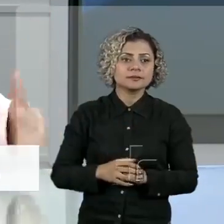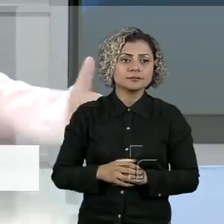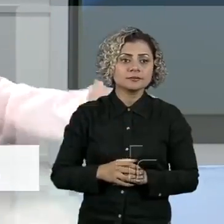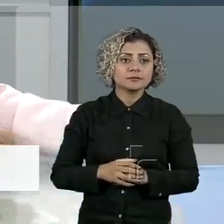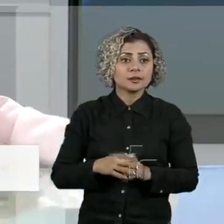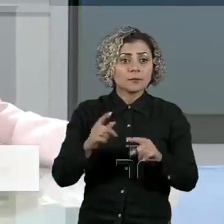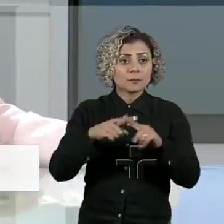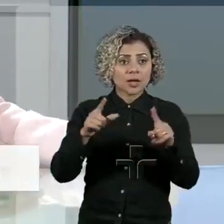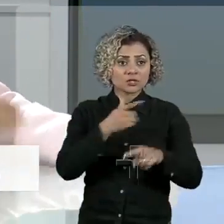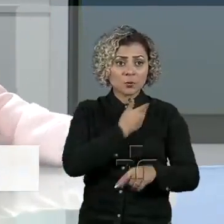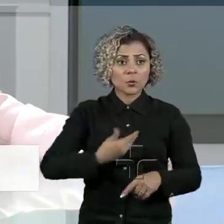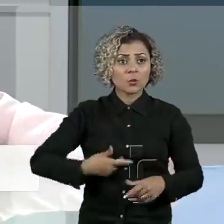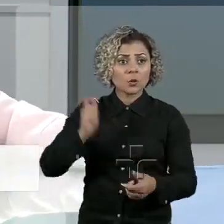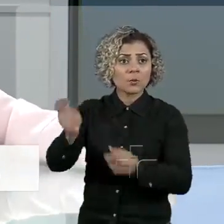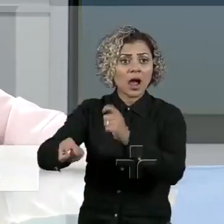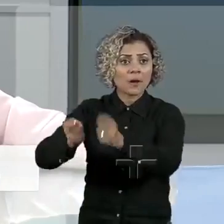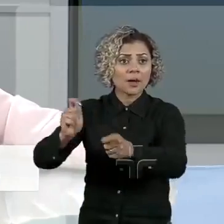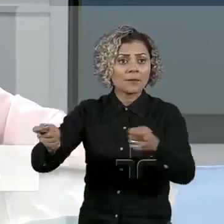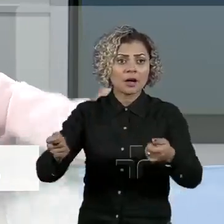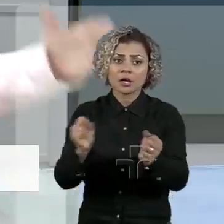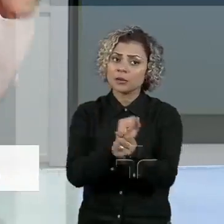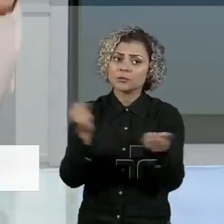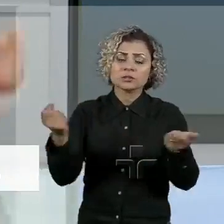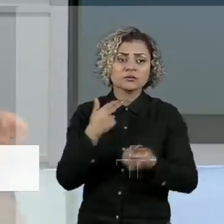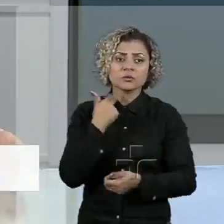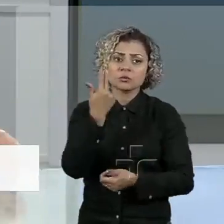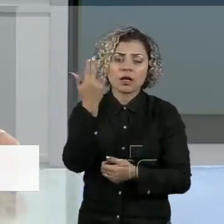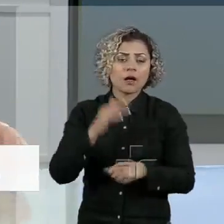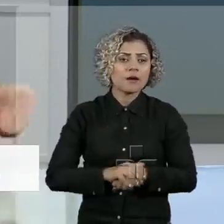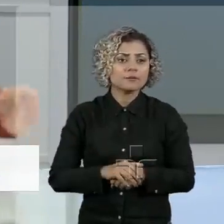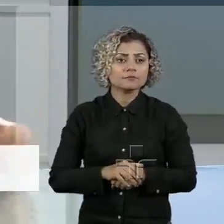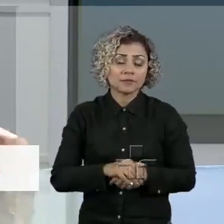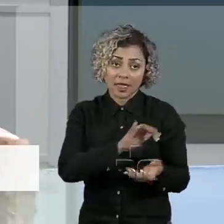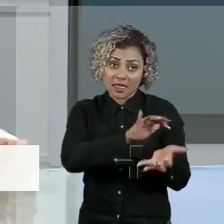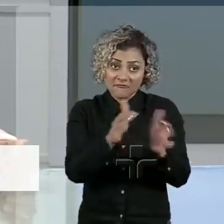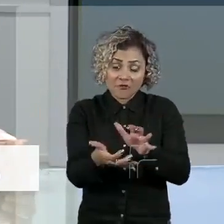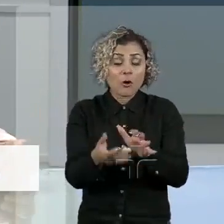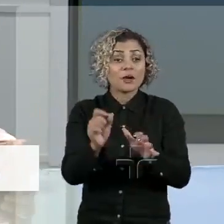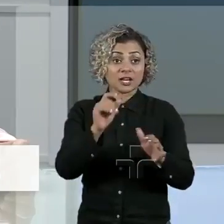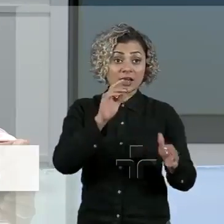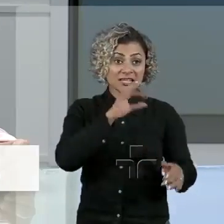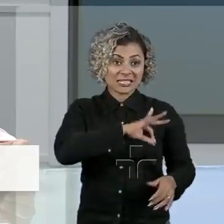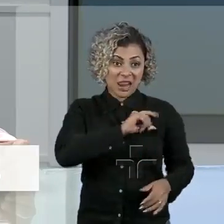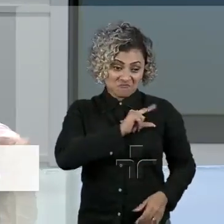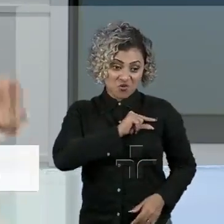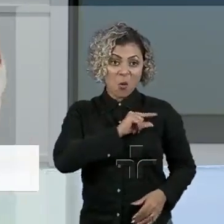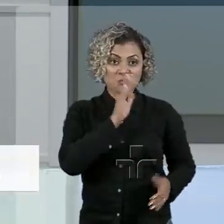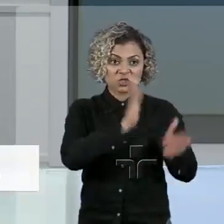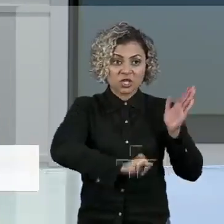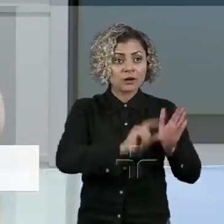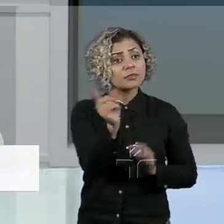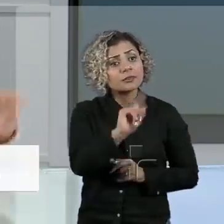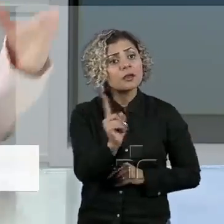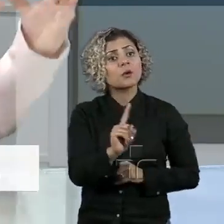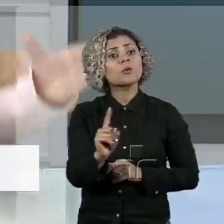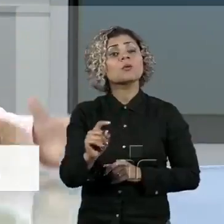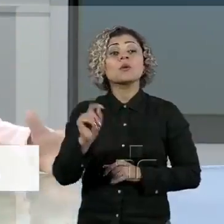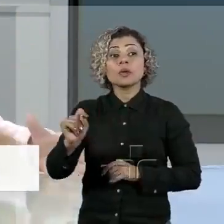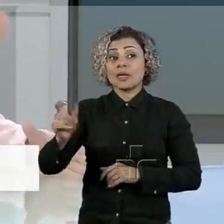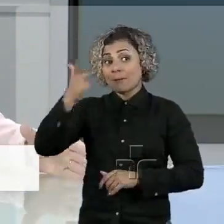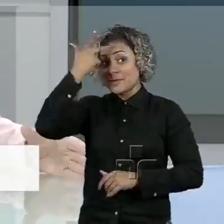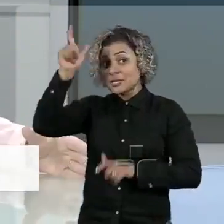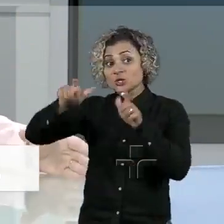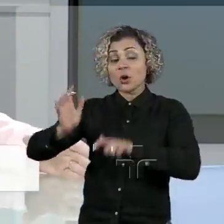dinheiro público pagando isso. É impossível. Esta reforma não tira de quem ganha menos. Esta reforma tira de quem